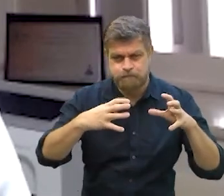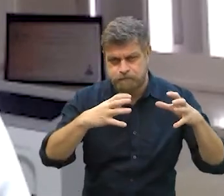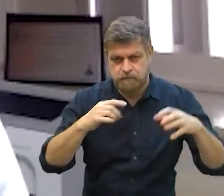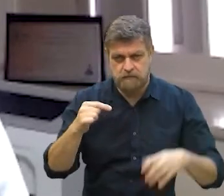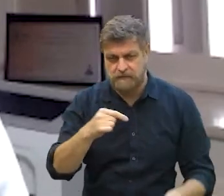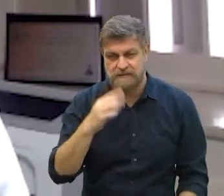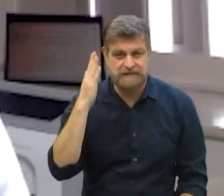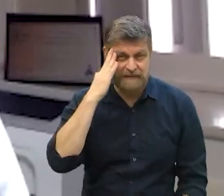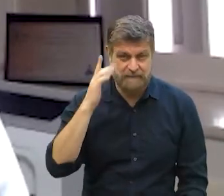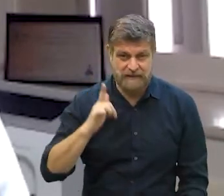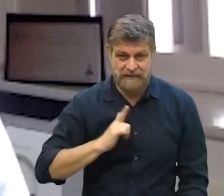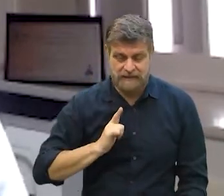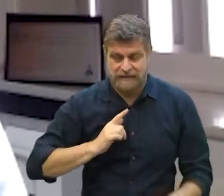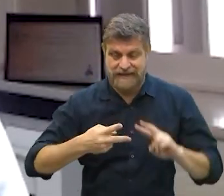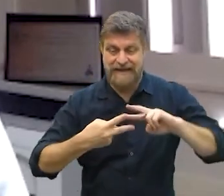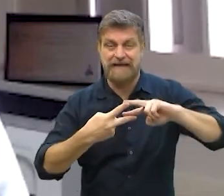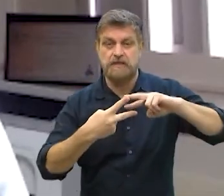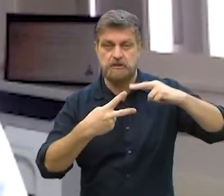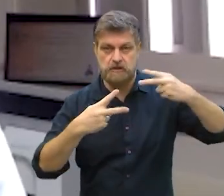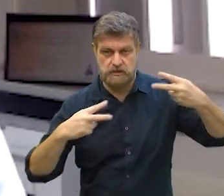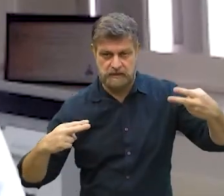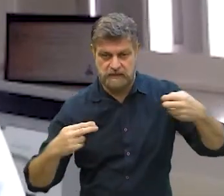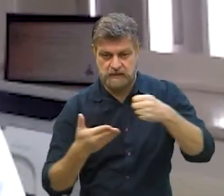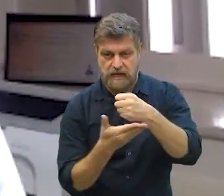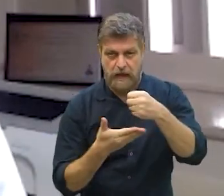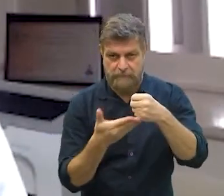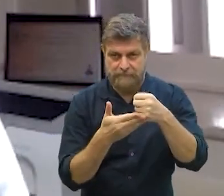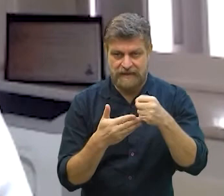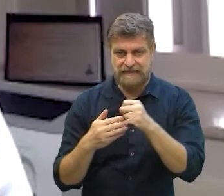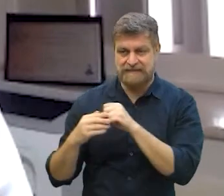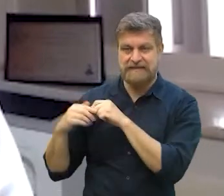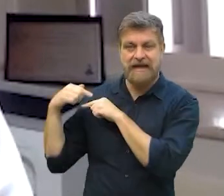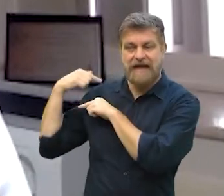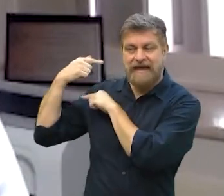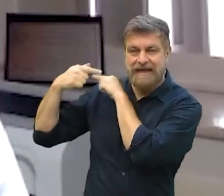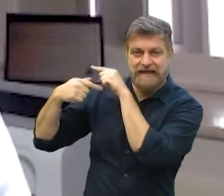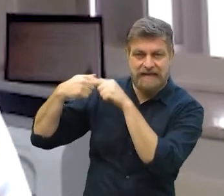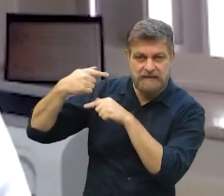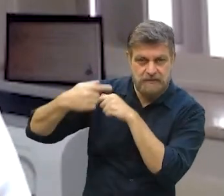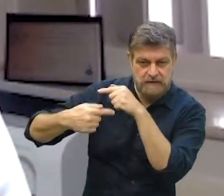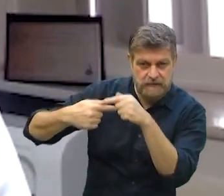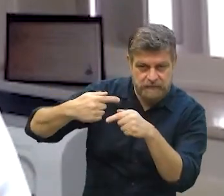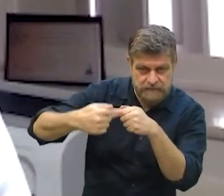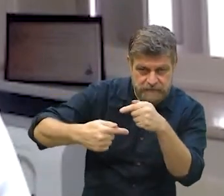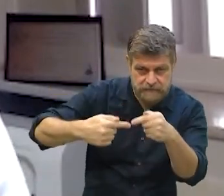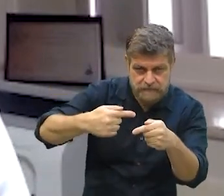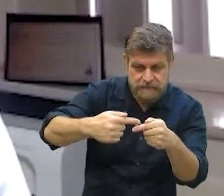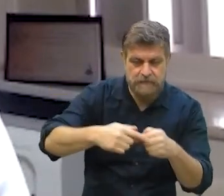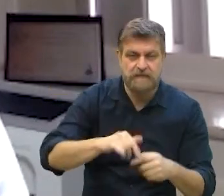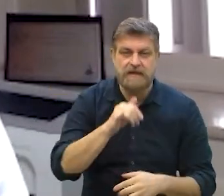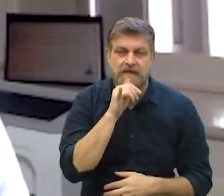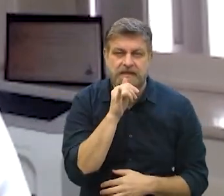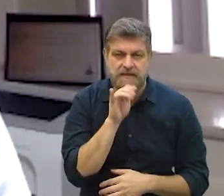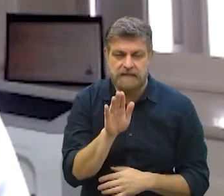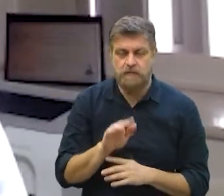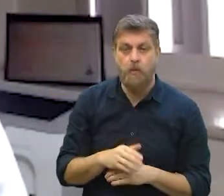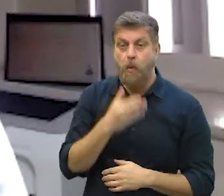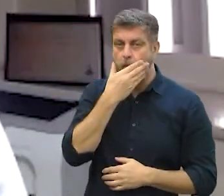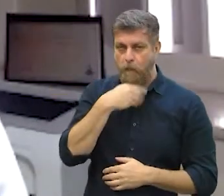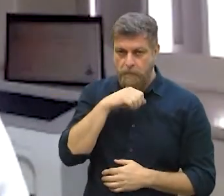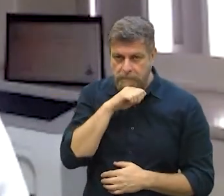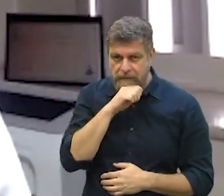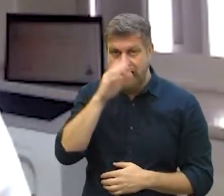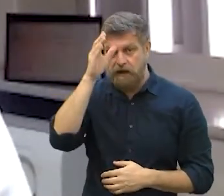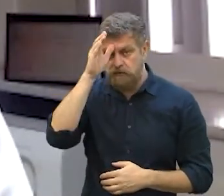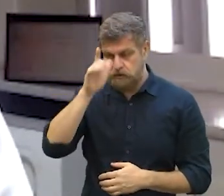isso, existe um componente genético e hereditário. Então, aquela população que teve um parente, um pai,